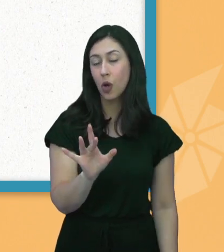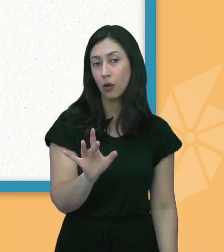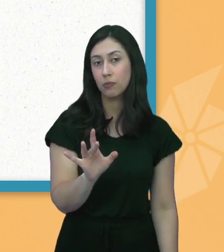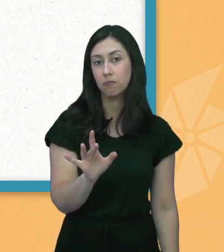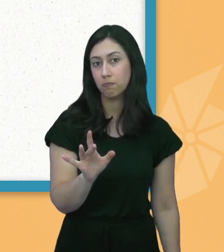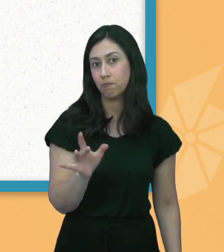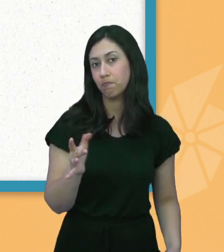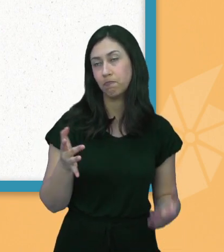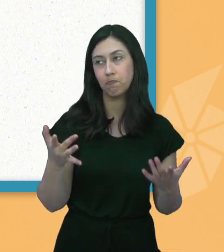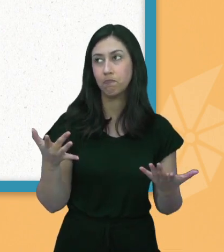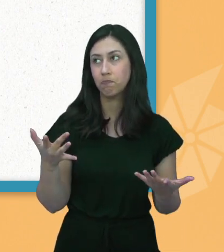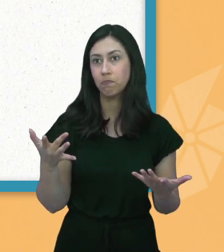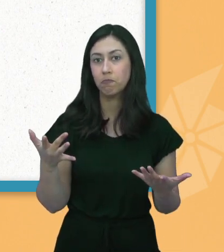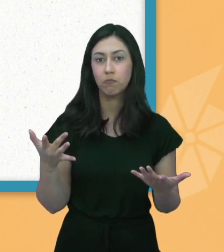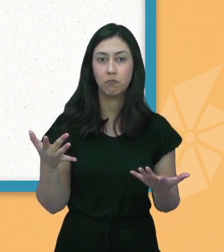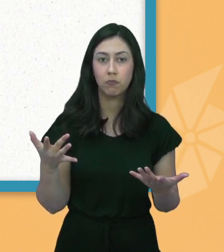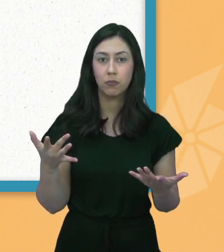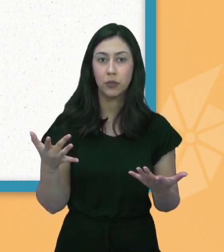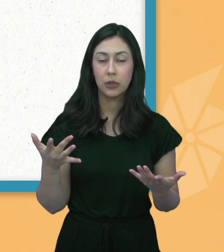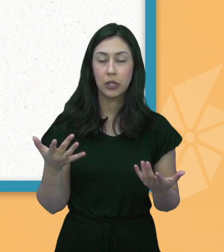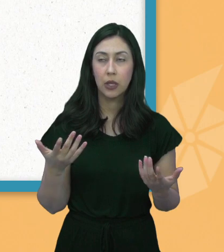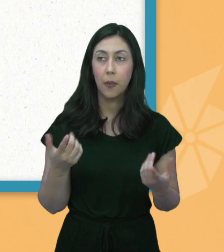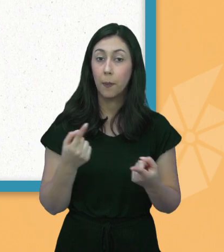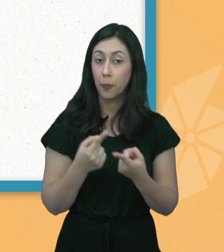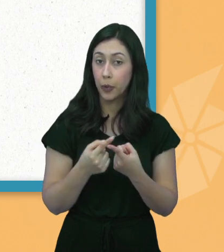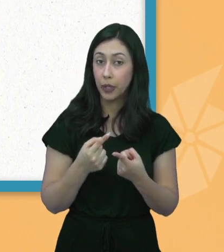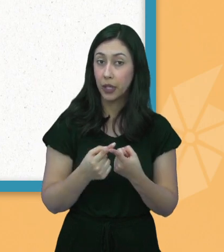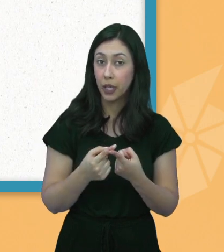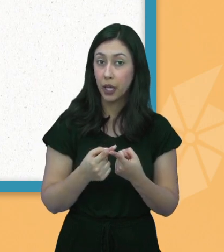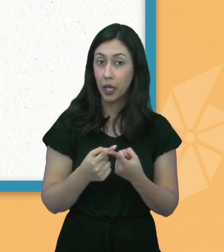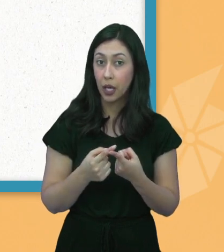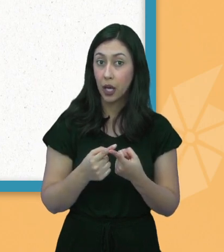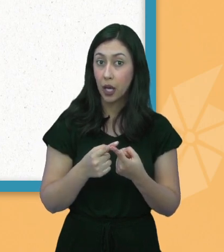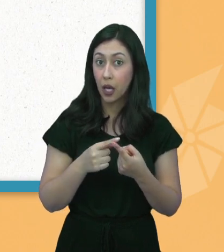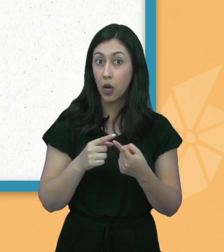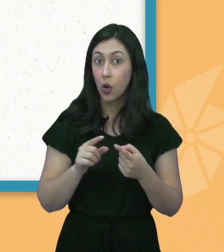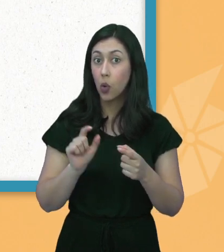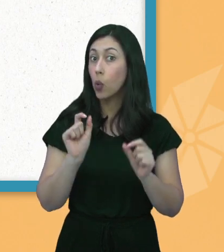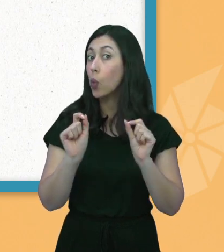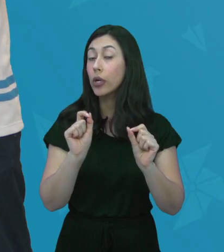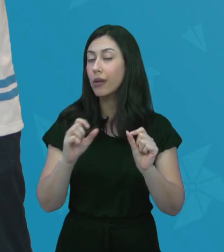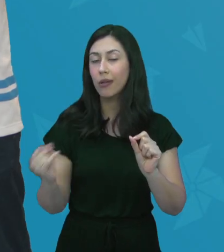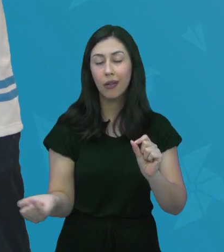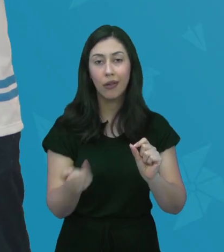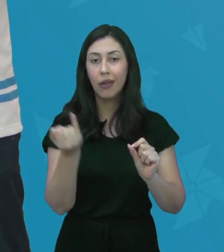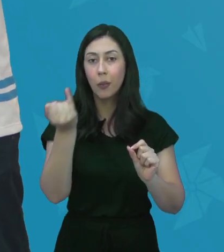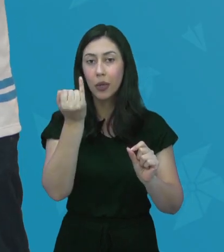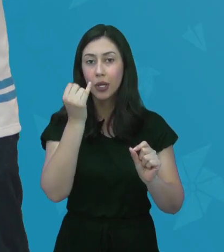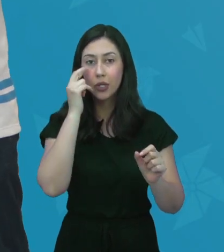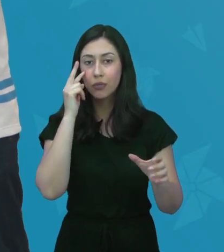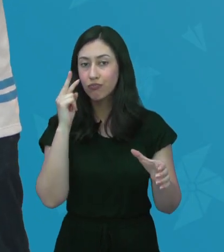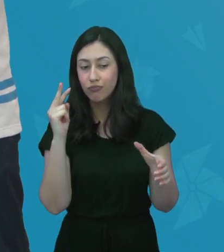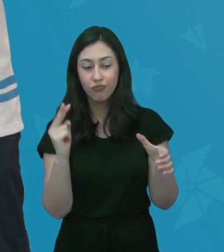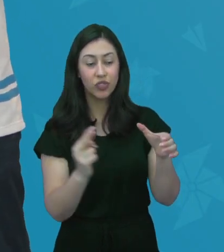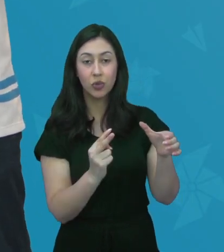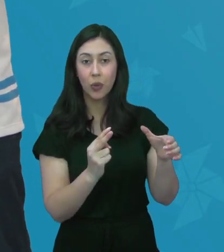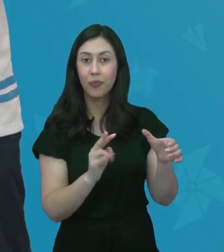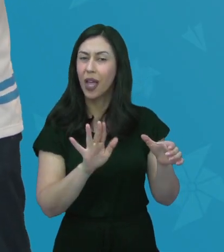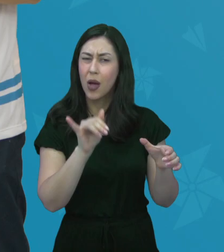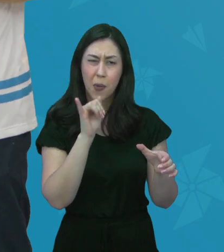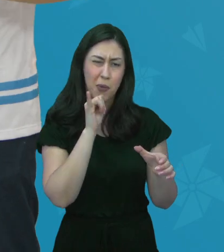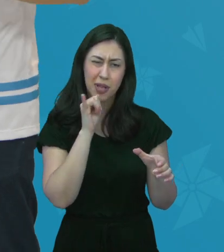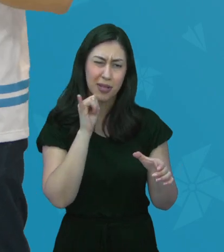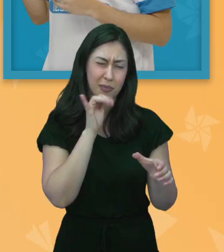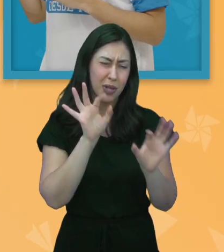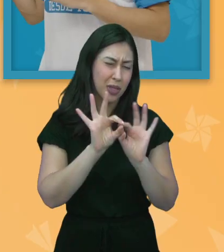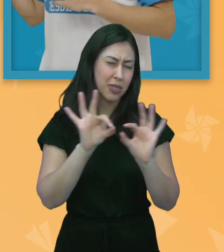de substância realmente propriamente dita. Porque o que vale ali nesse caso é o visual. Como por exemplo, um exemplo bem clássico que você pode fazer inclusive em